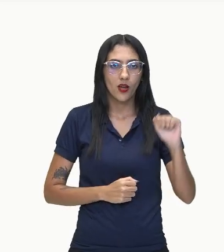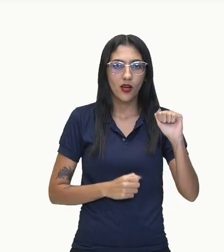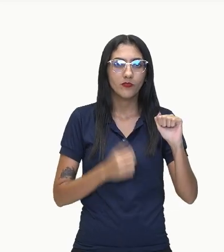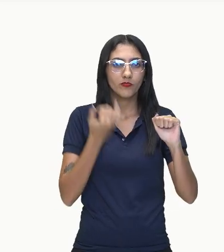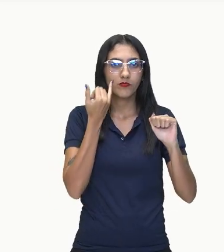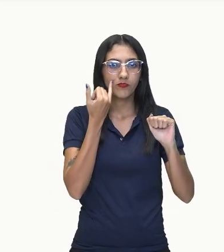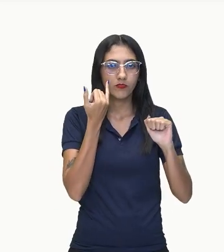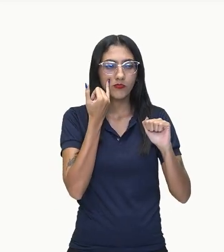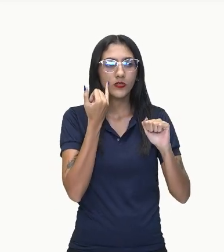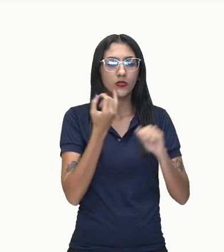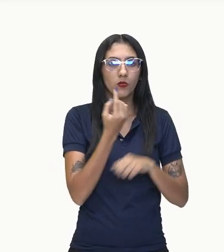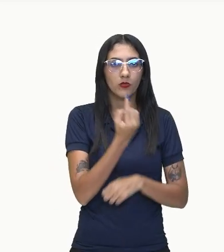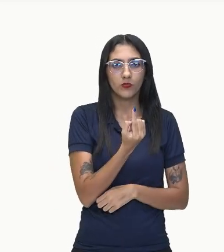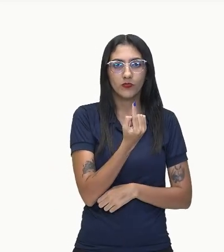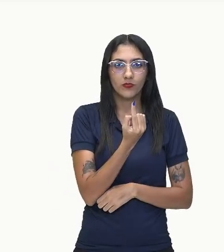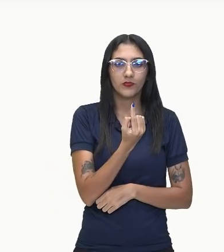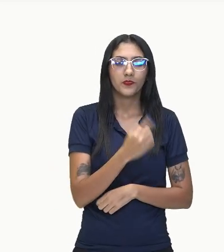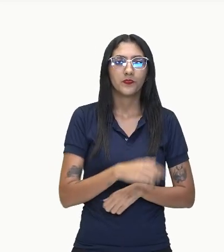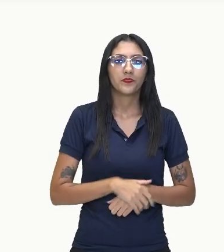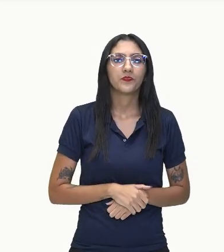é o 1.